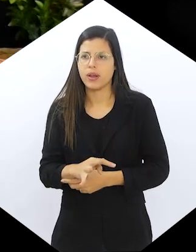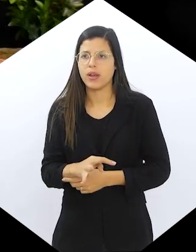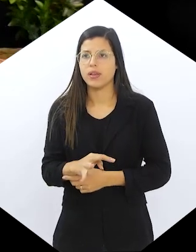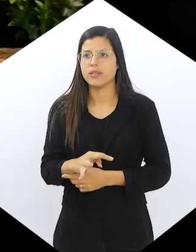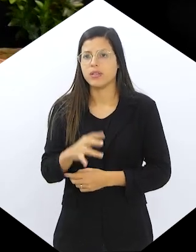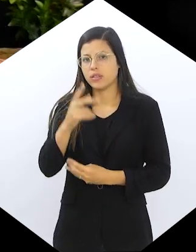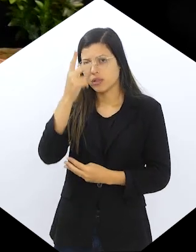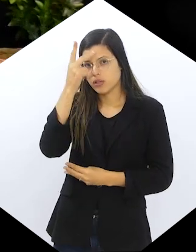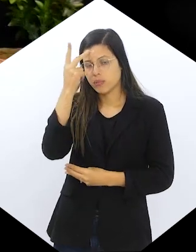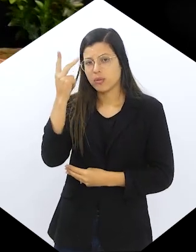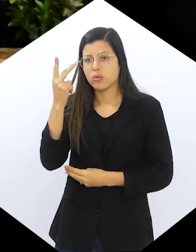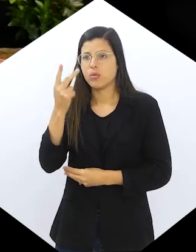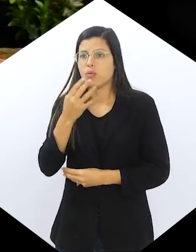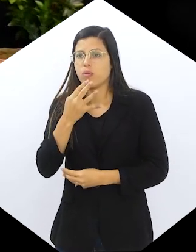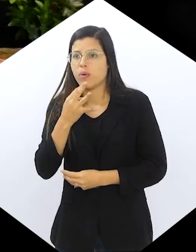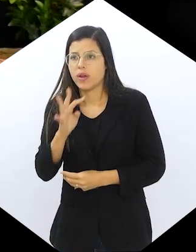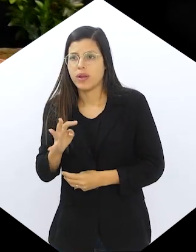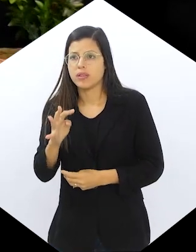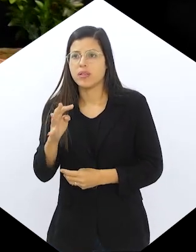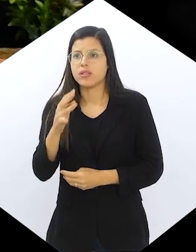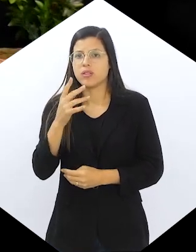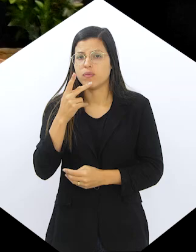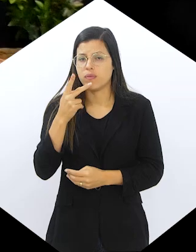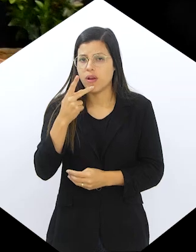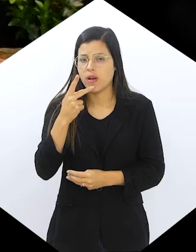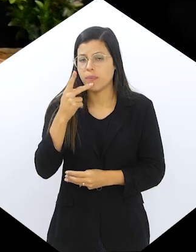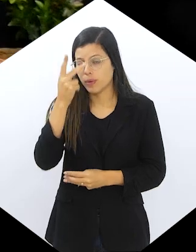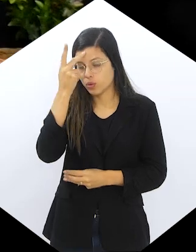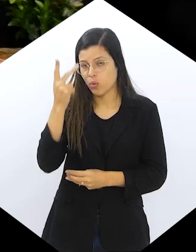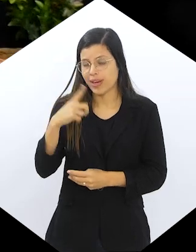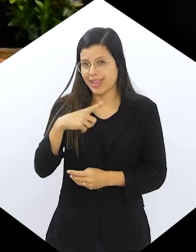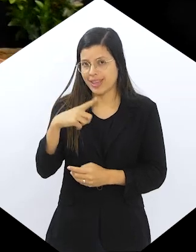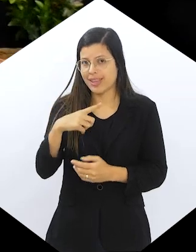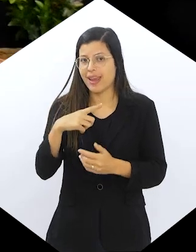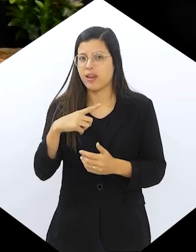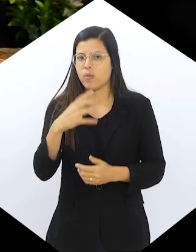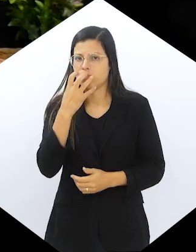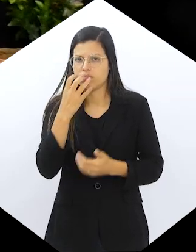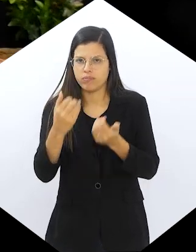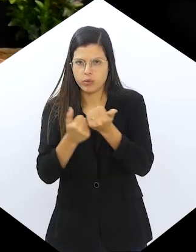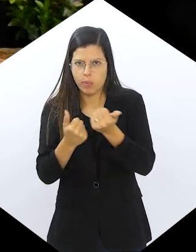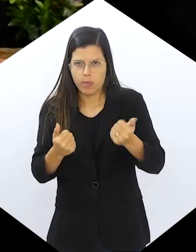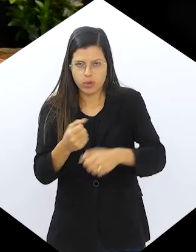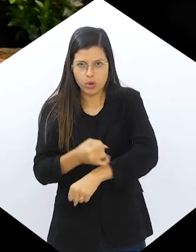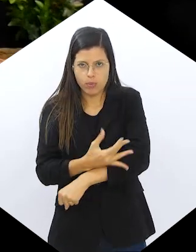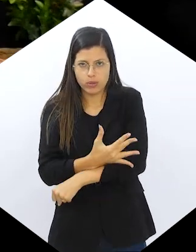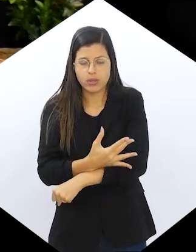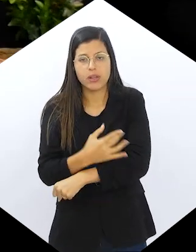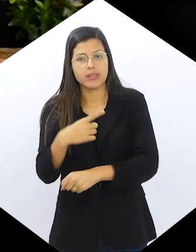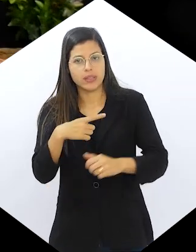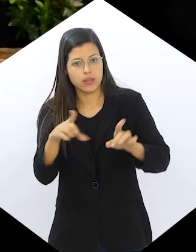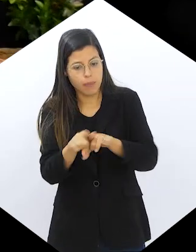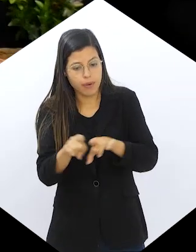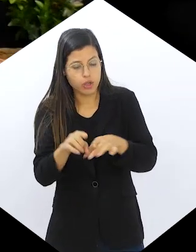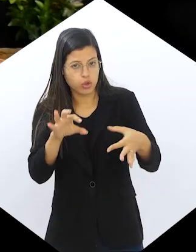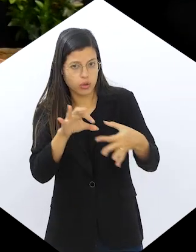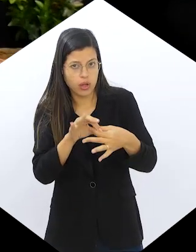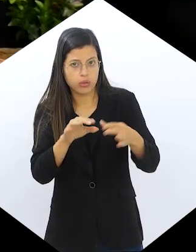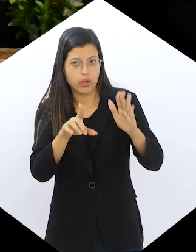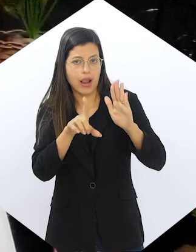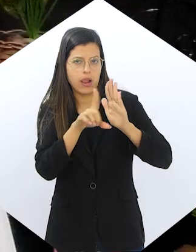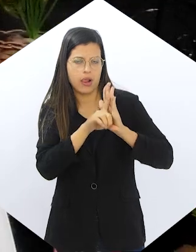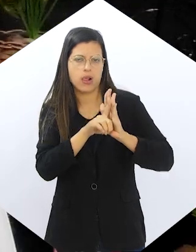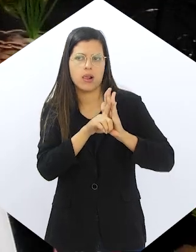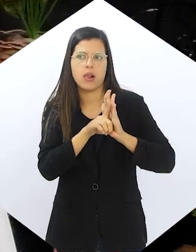têm o cão de suporte emocional, a gente fala para elas terem sempre a lei em mãos, porque acontece. E se casos forem barradas em algum